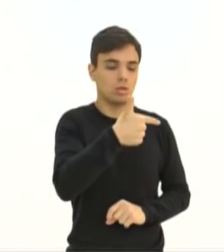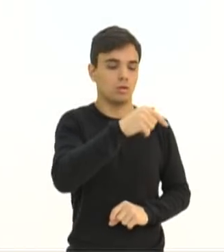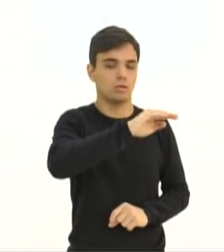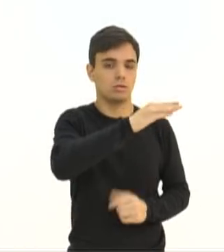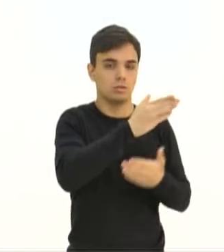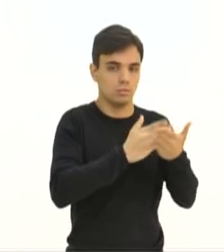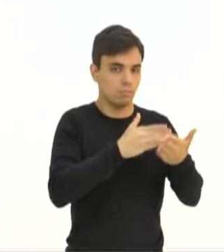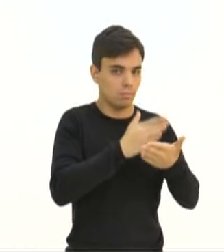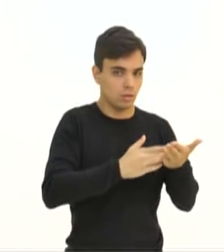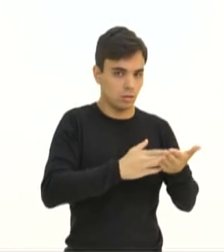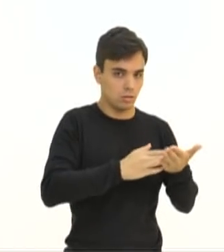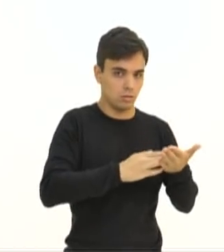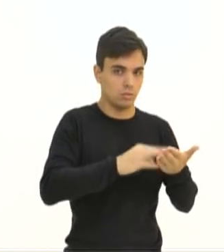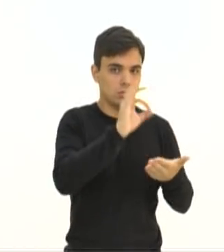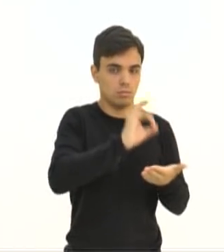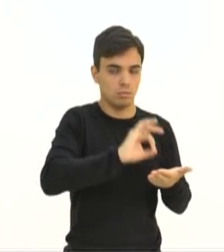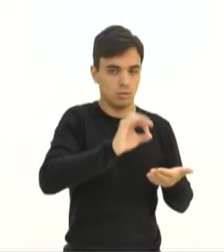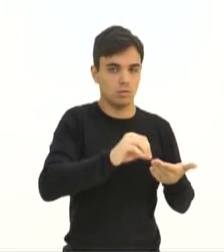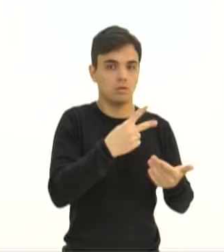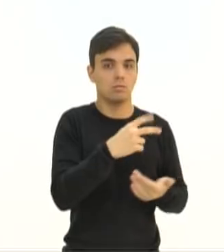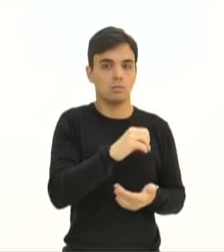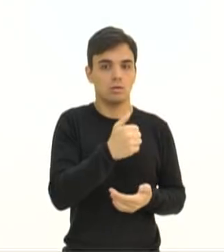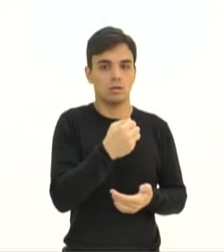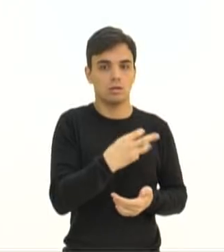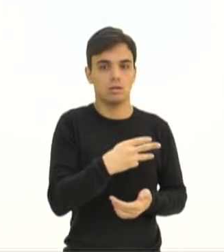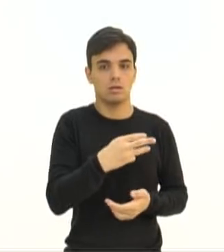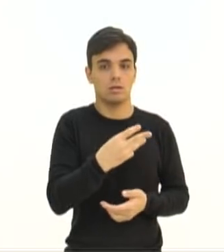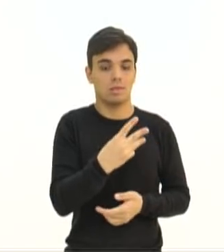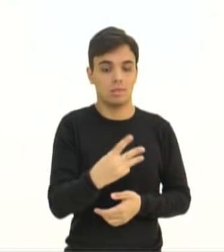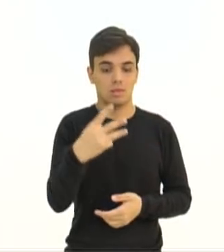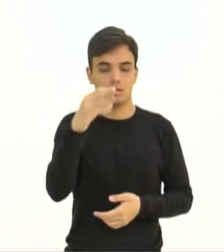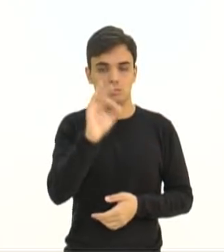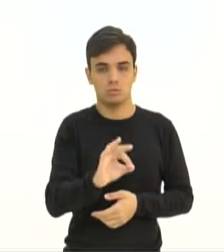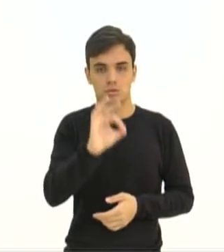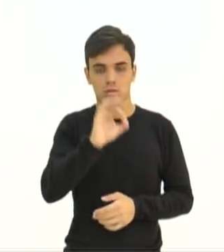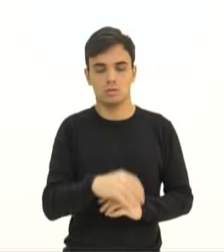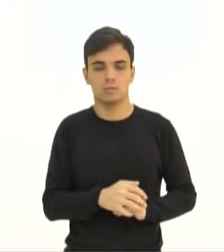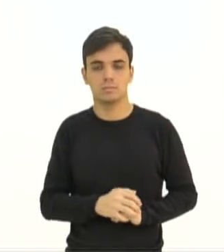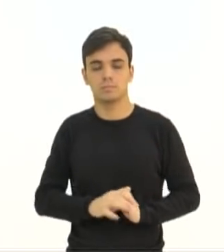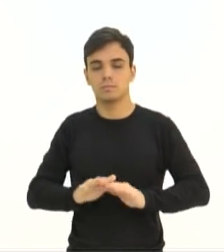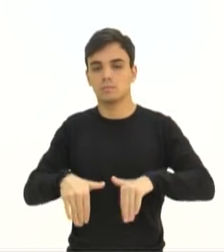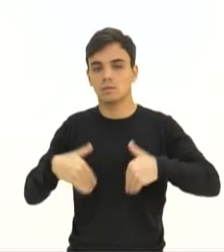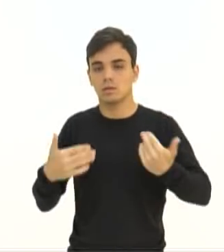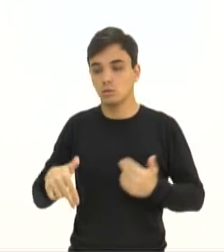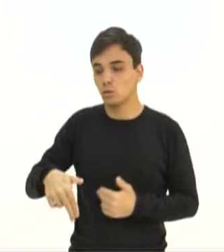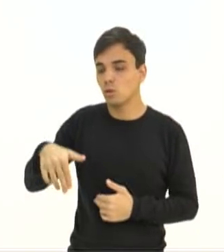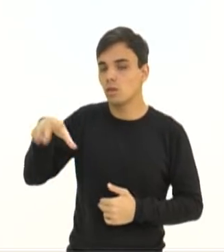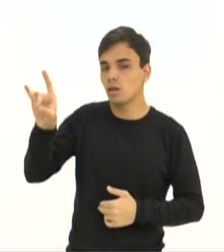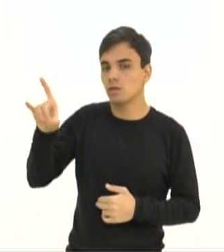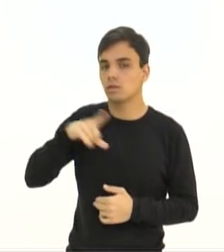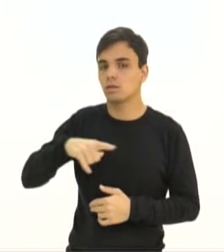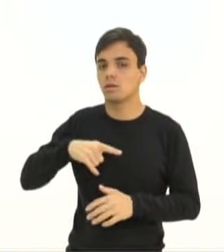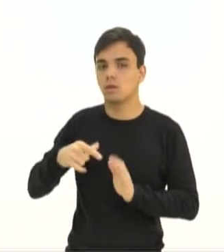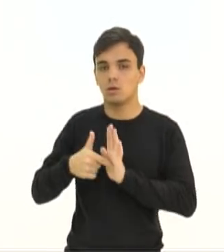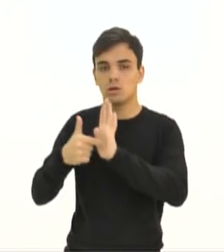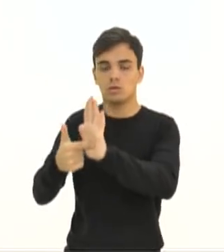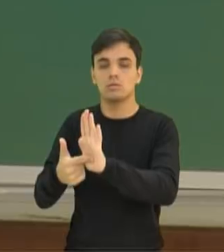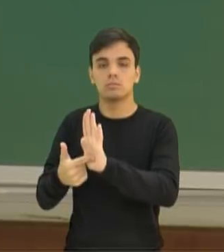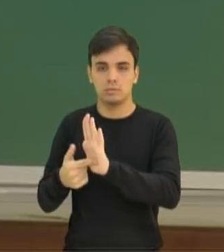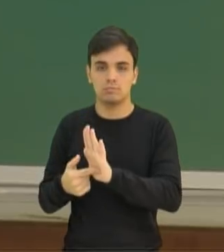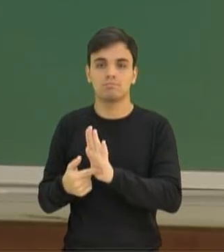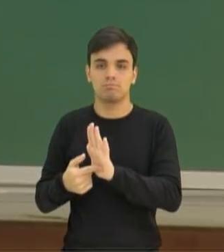e em 2013, 3%. Então, o Nordeste apresenta ali um total de indústrias